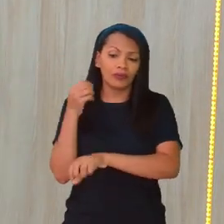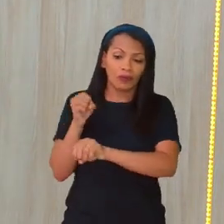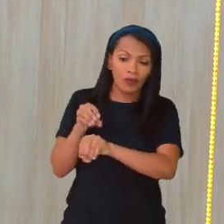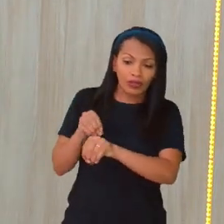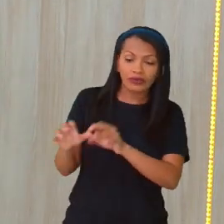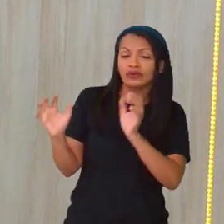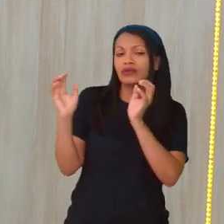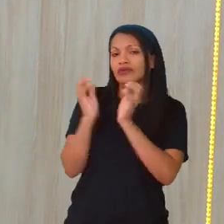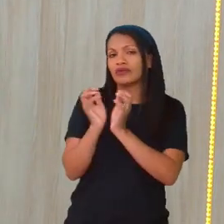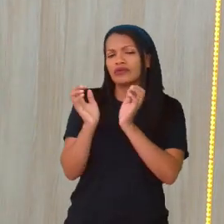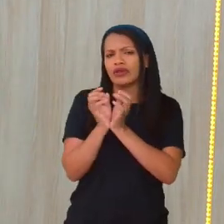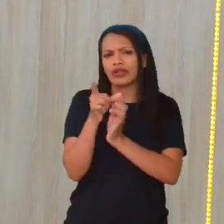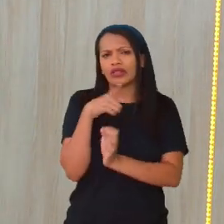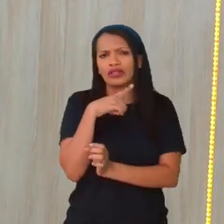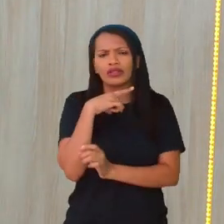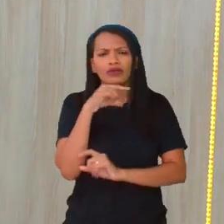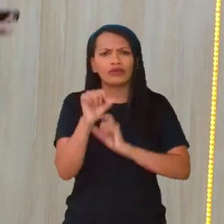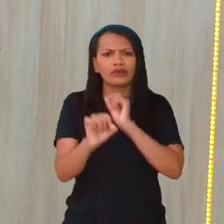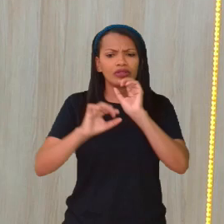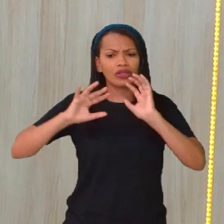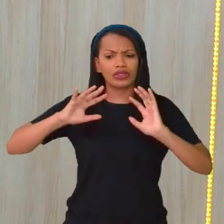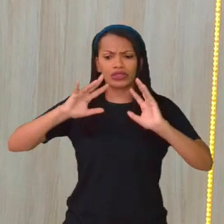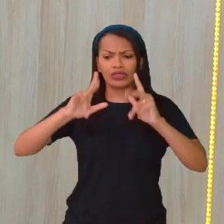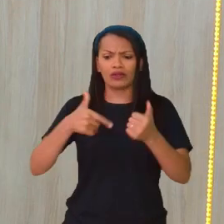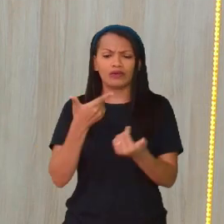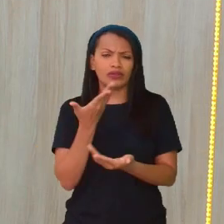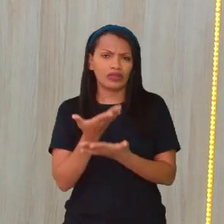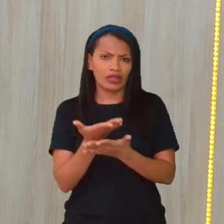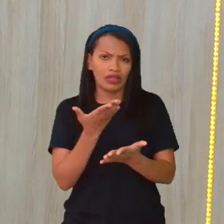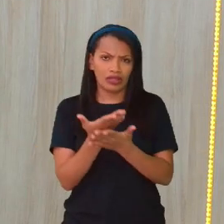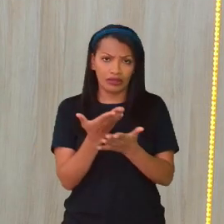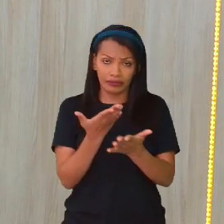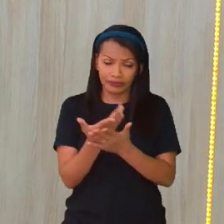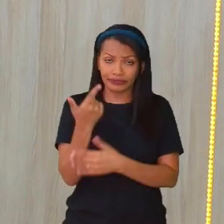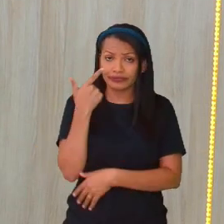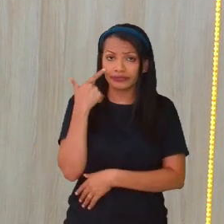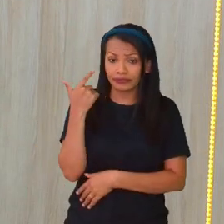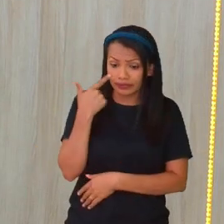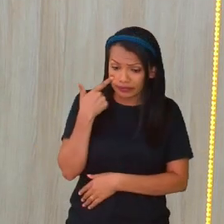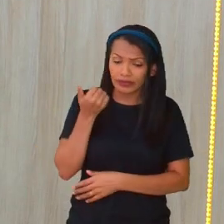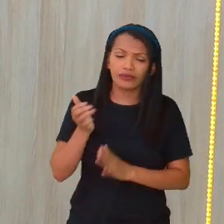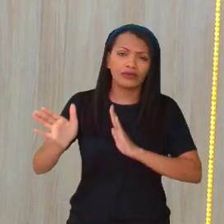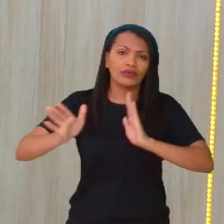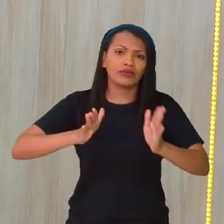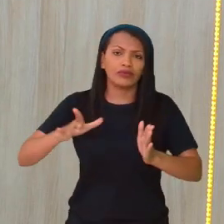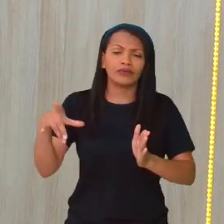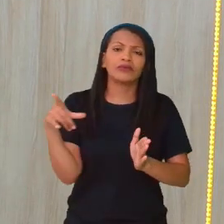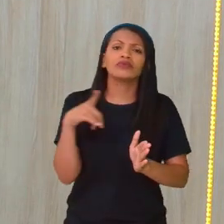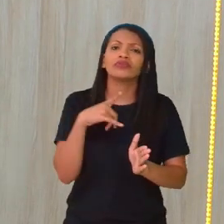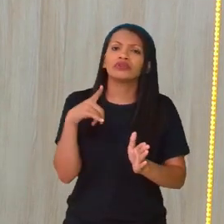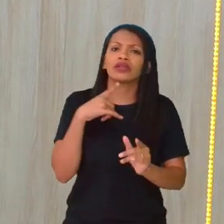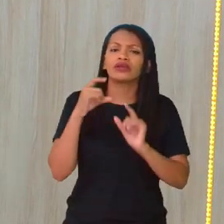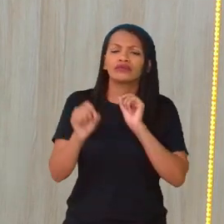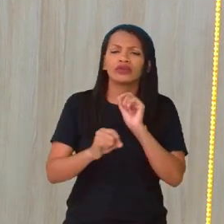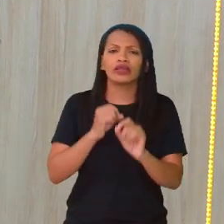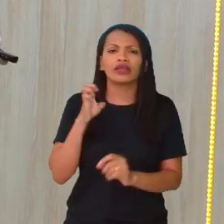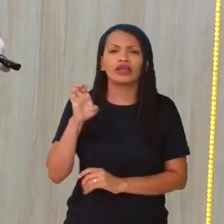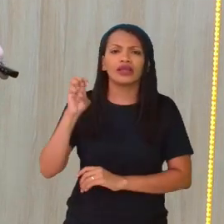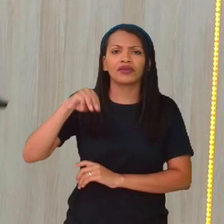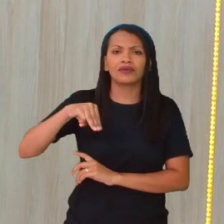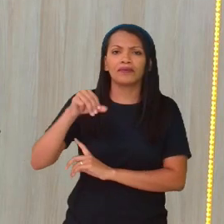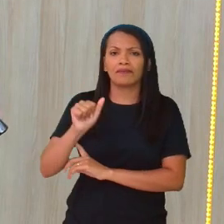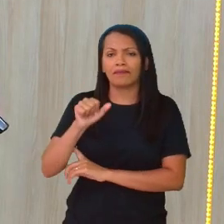Recife, onde vocês vão ter todas as aulas desse tempo inteiro que a EMAD,